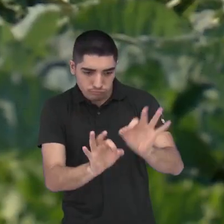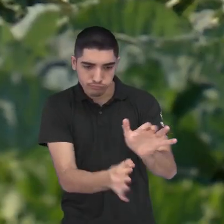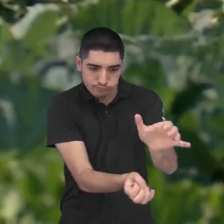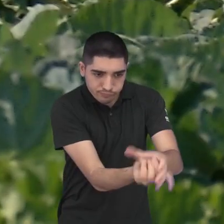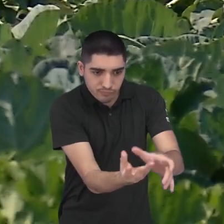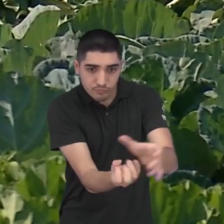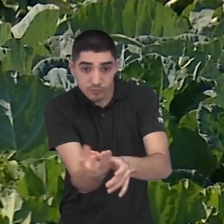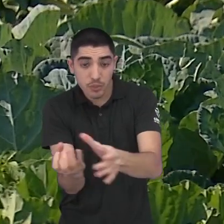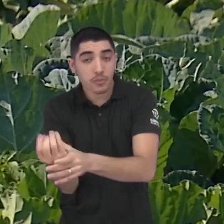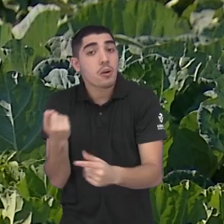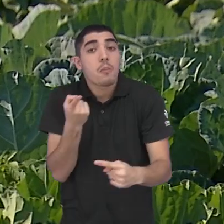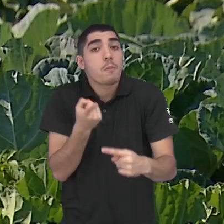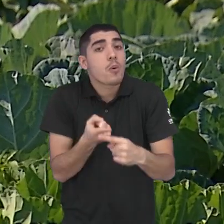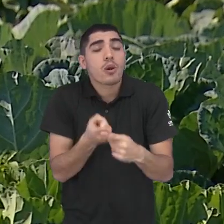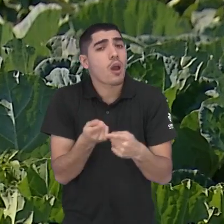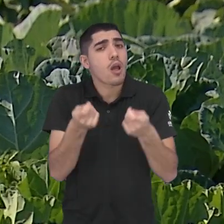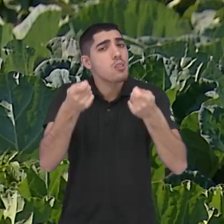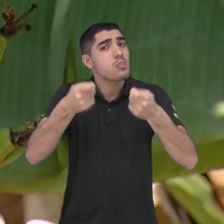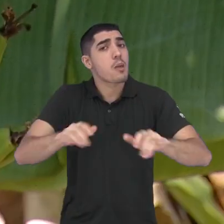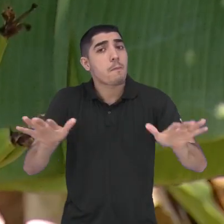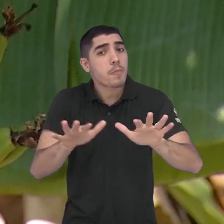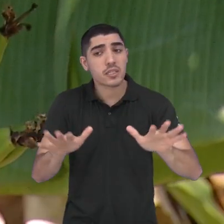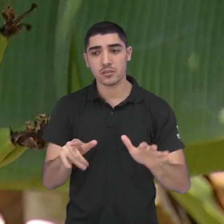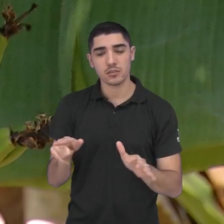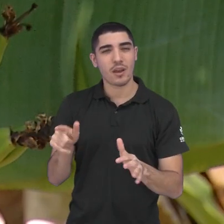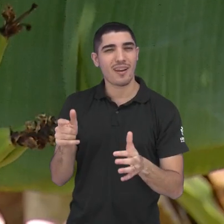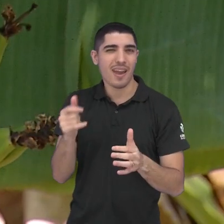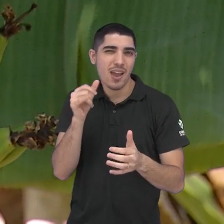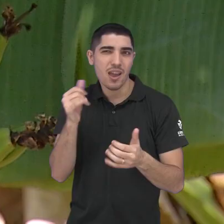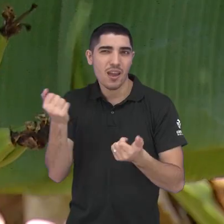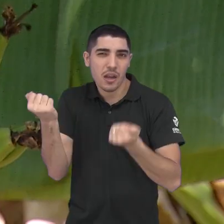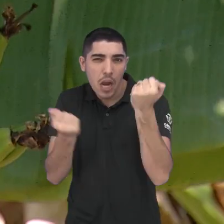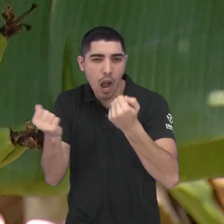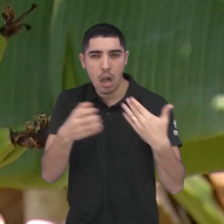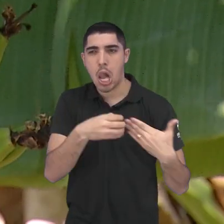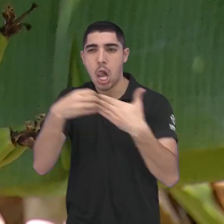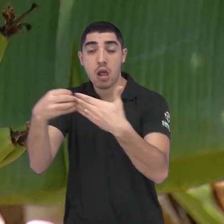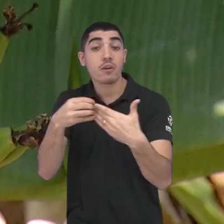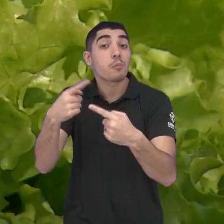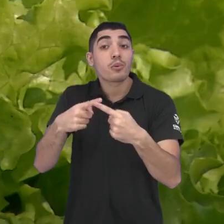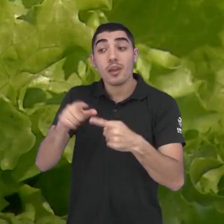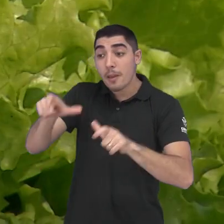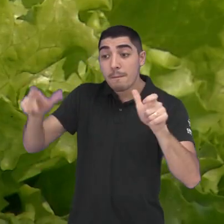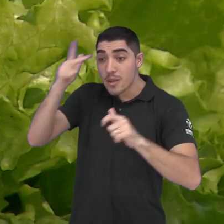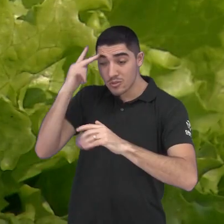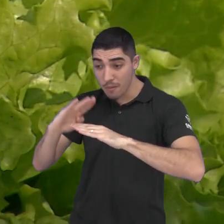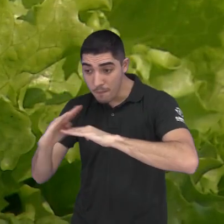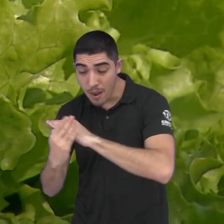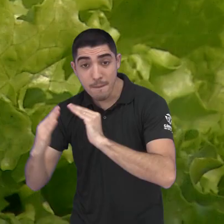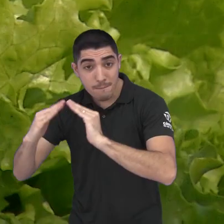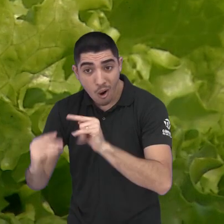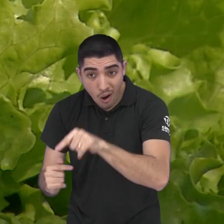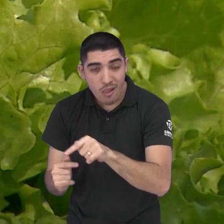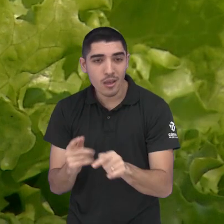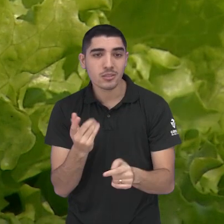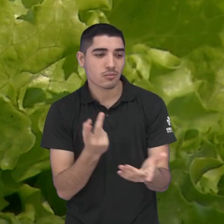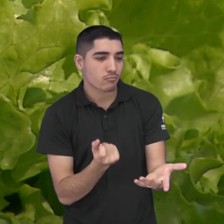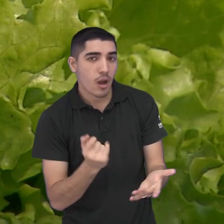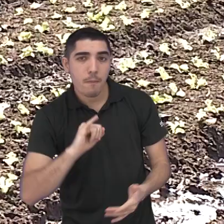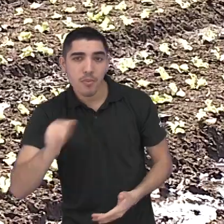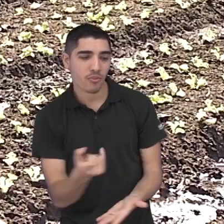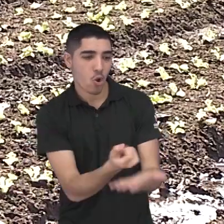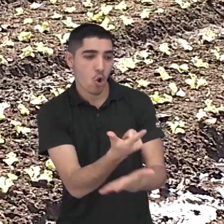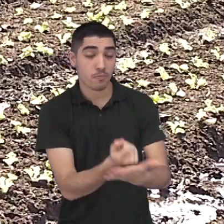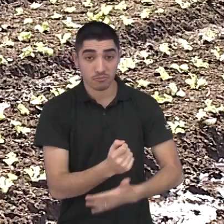diminui o custo de produção principalmente porque não há necessidade de transporte já que os clientes são moradores do